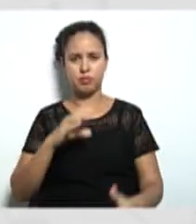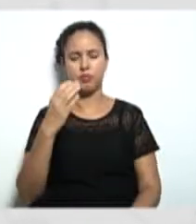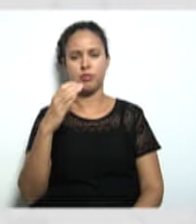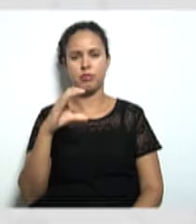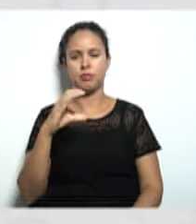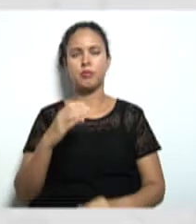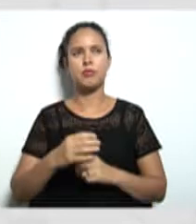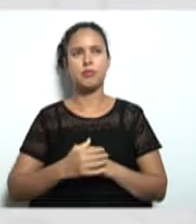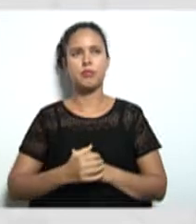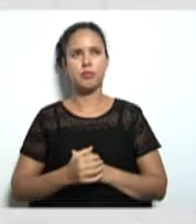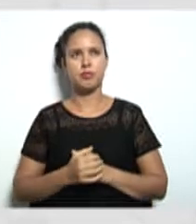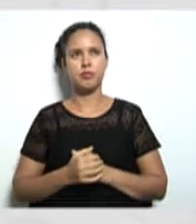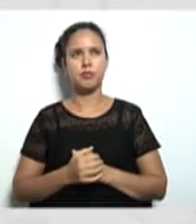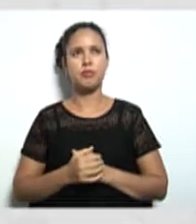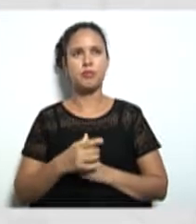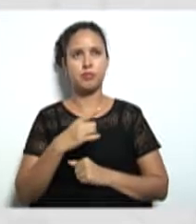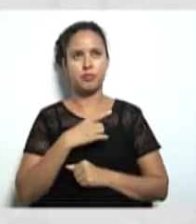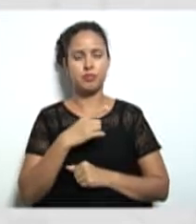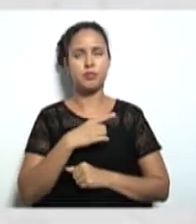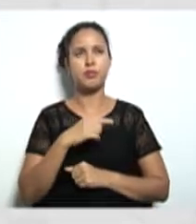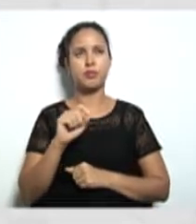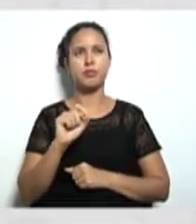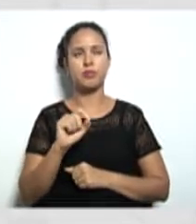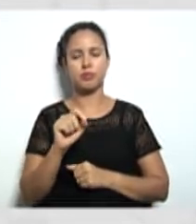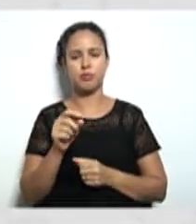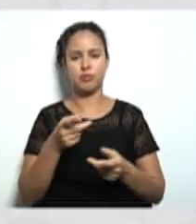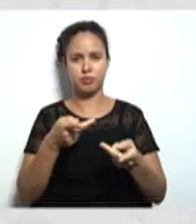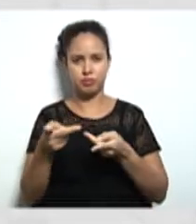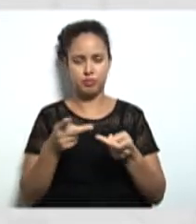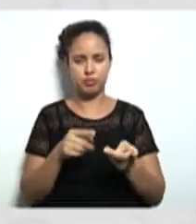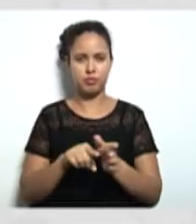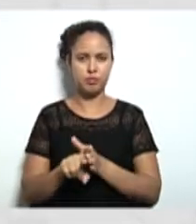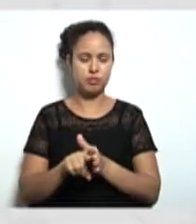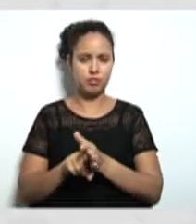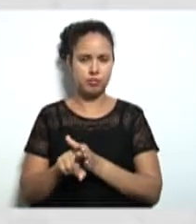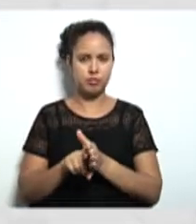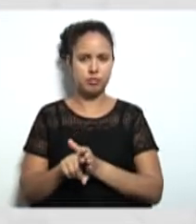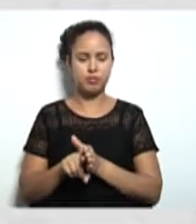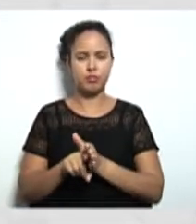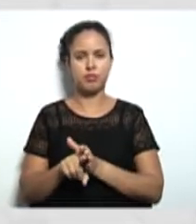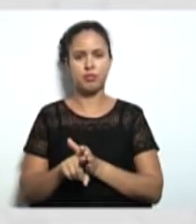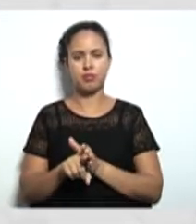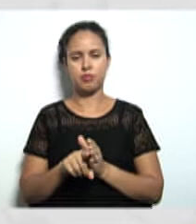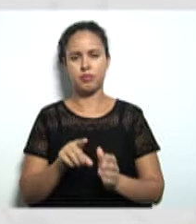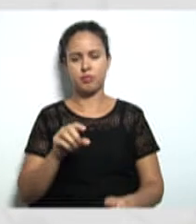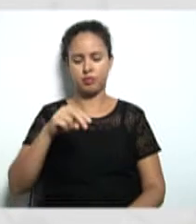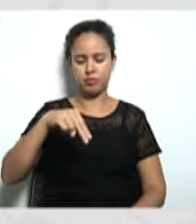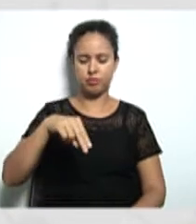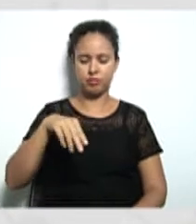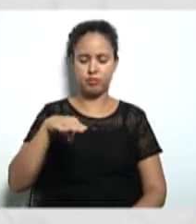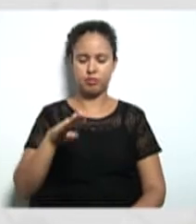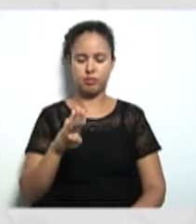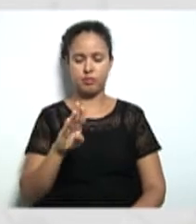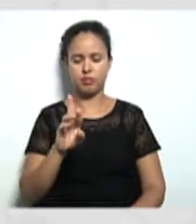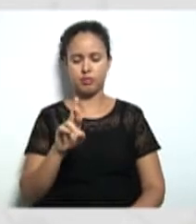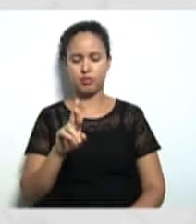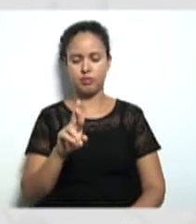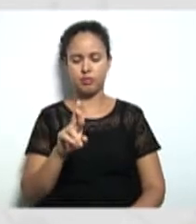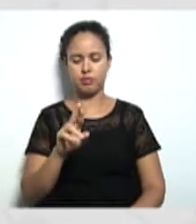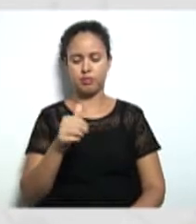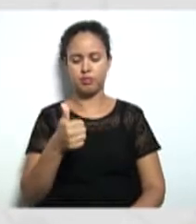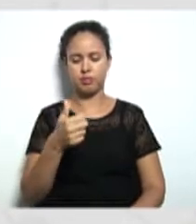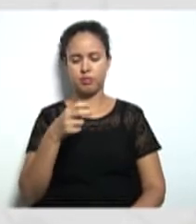aqui projeto de pesquisa, né, que é a NBR